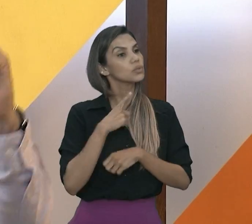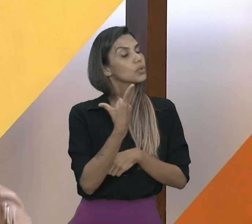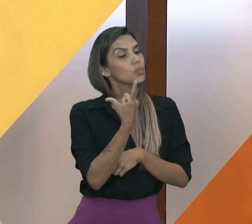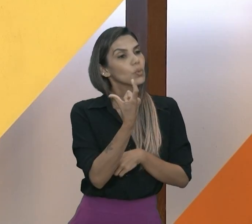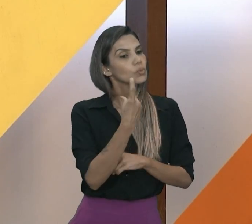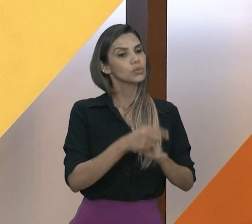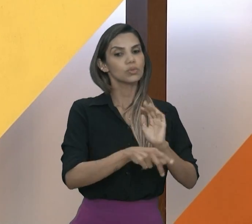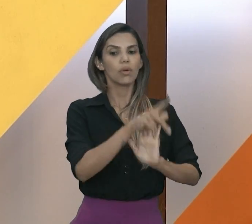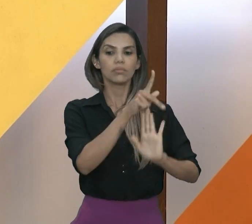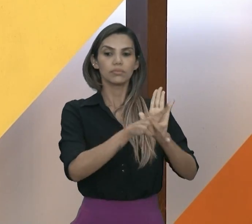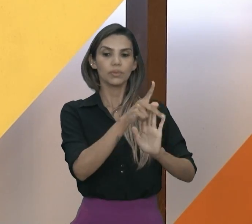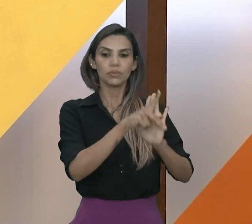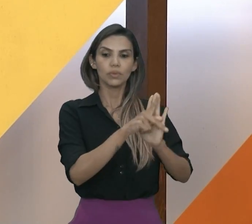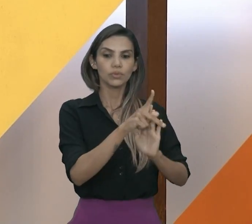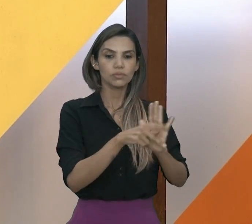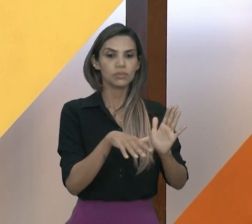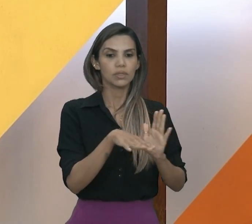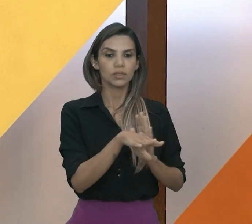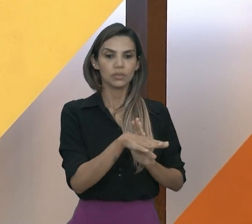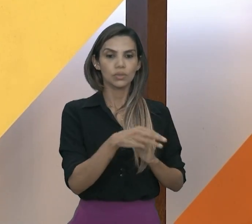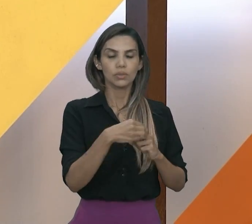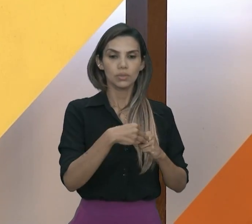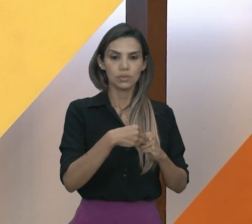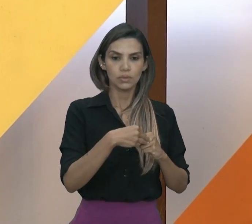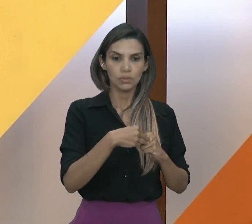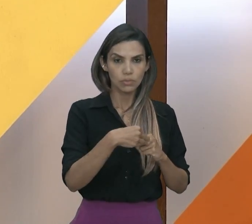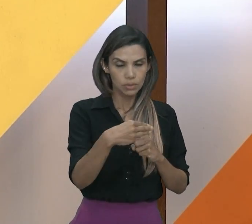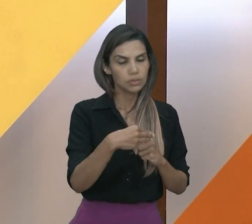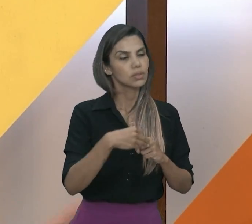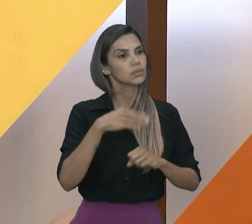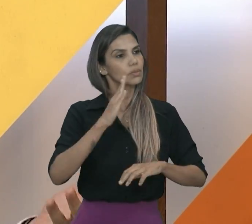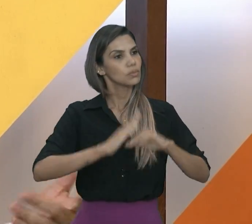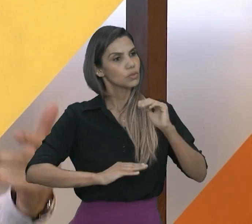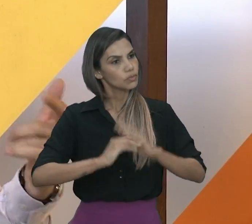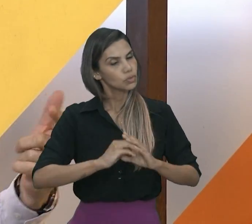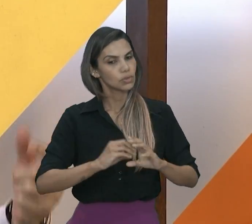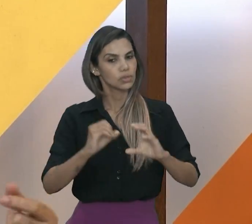recentemente no mestrado profissional no